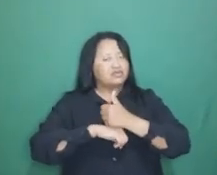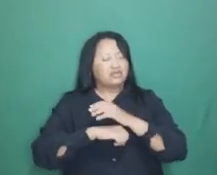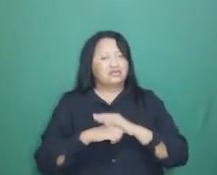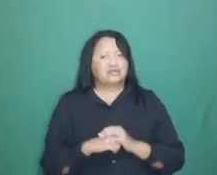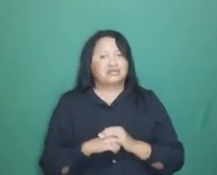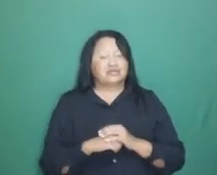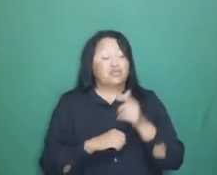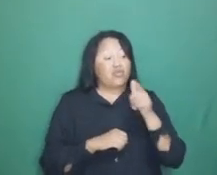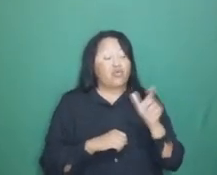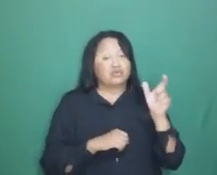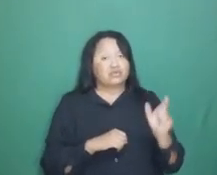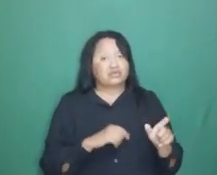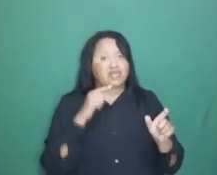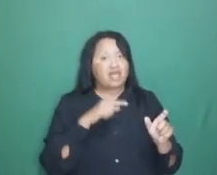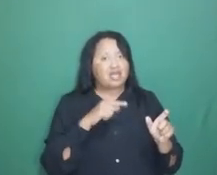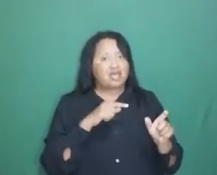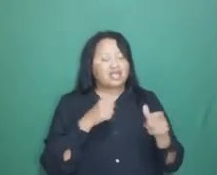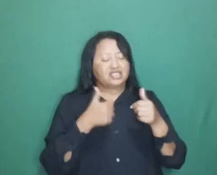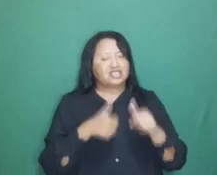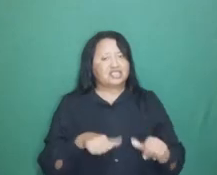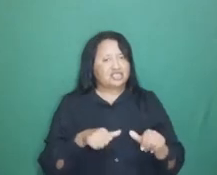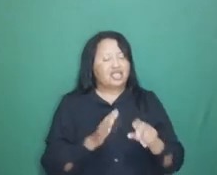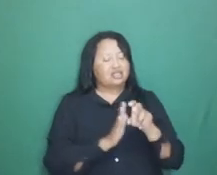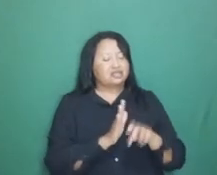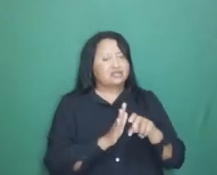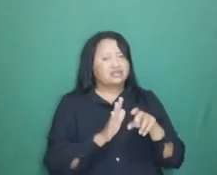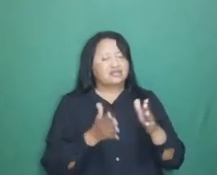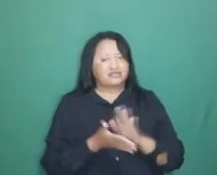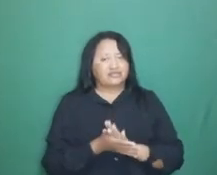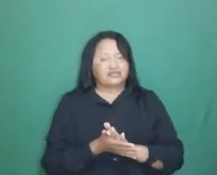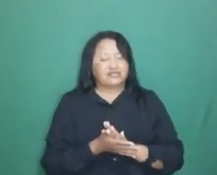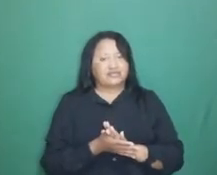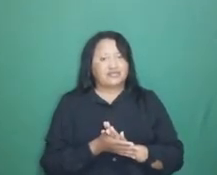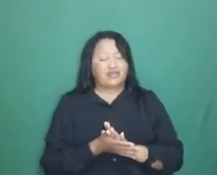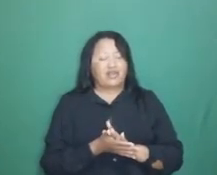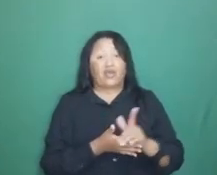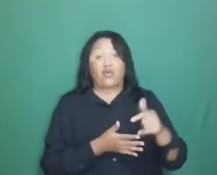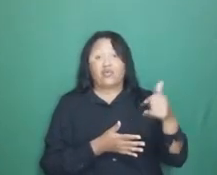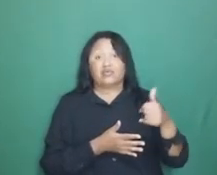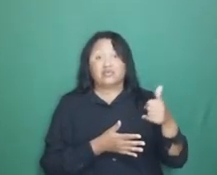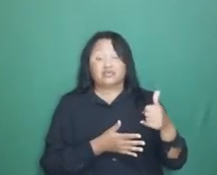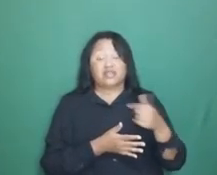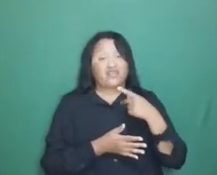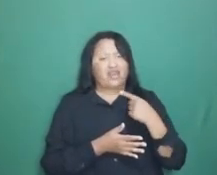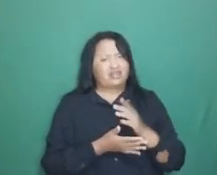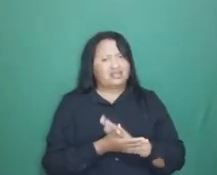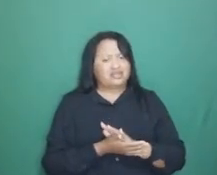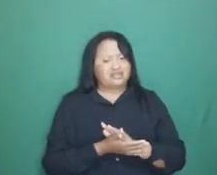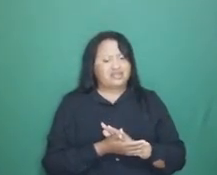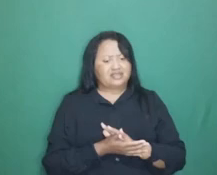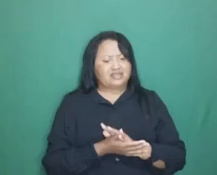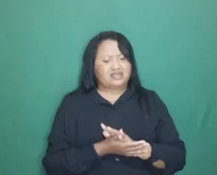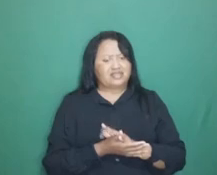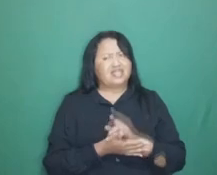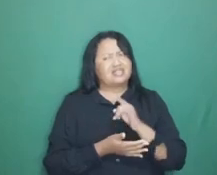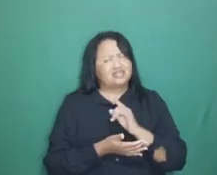de um outro esse outro está numa cadeira de rodas né o primeiro interruptor diz olha você tem doutorado difícil